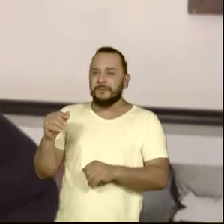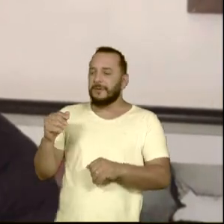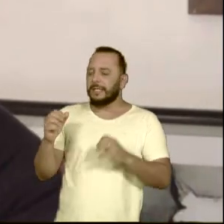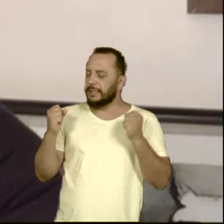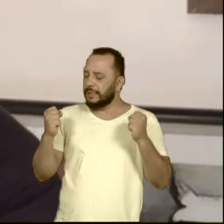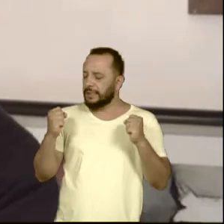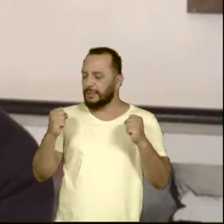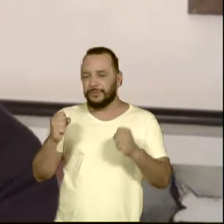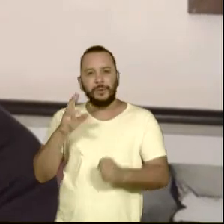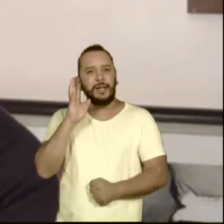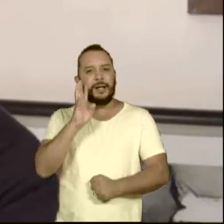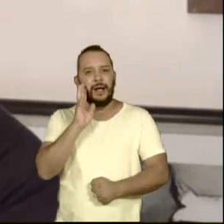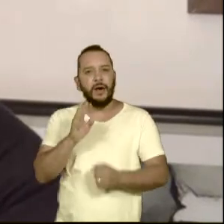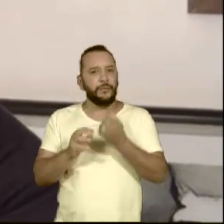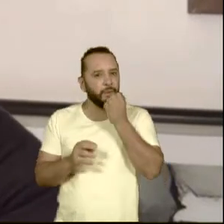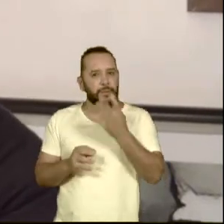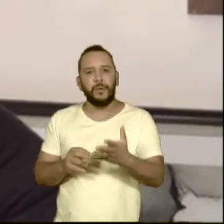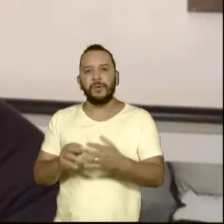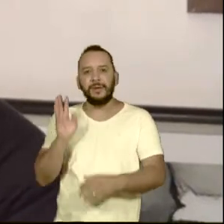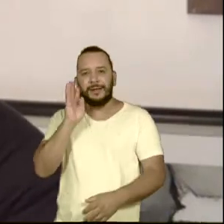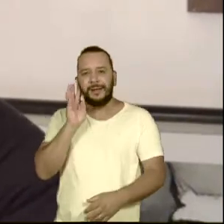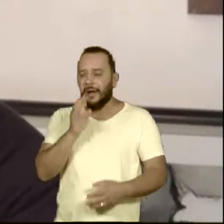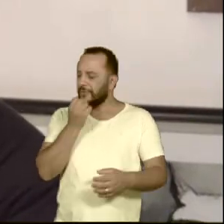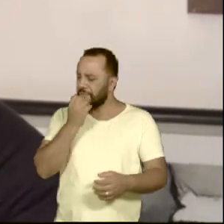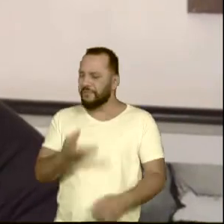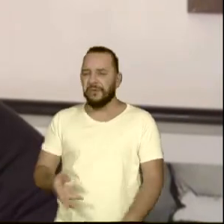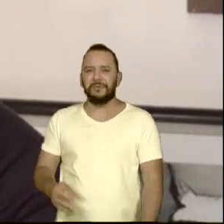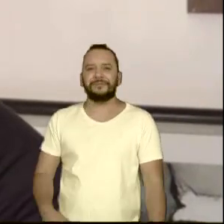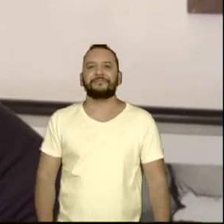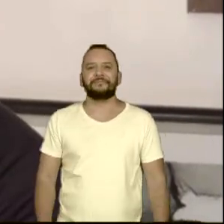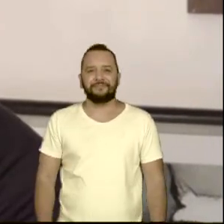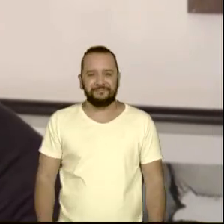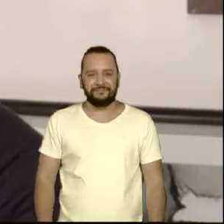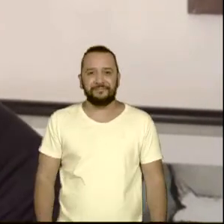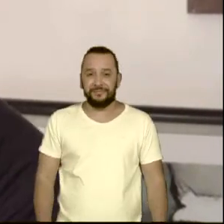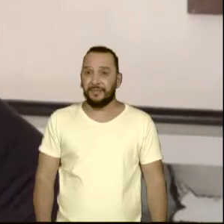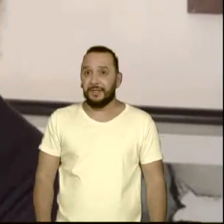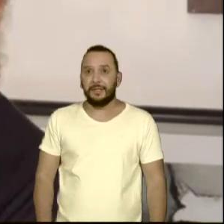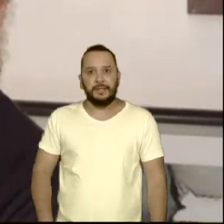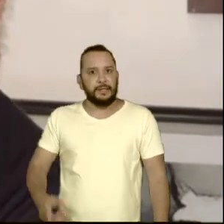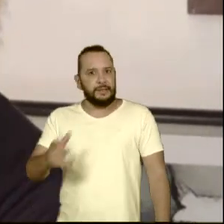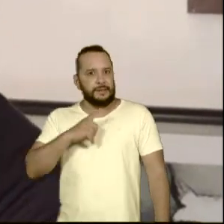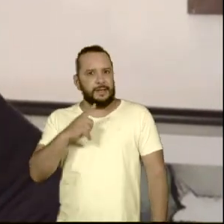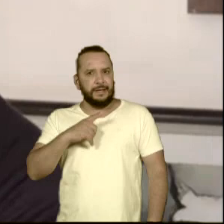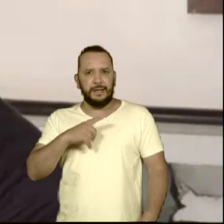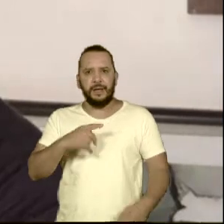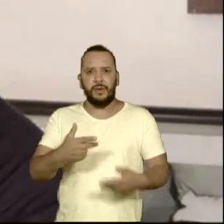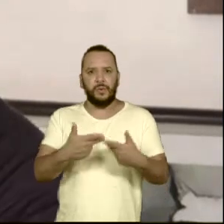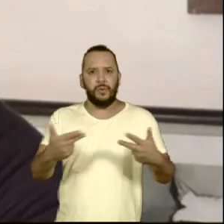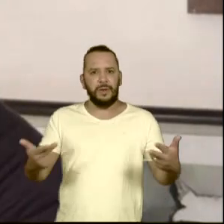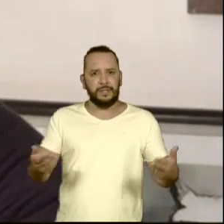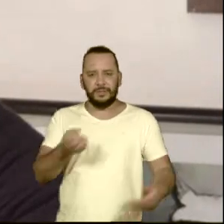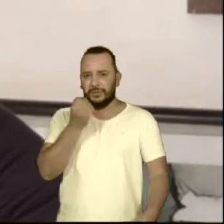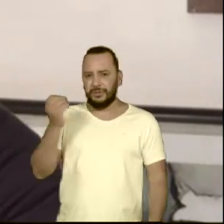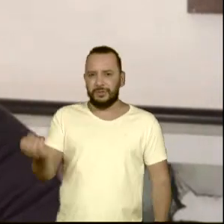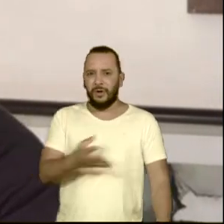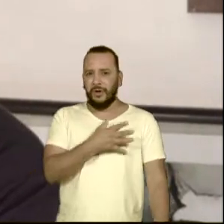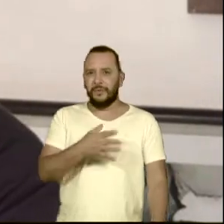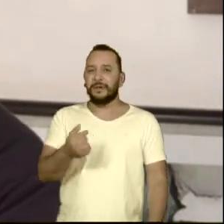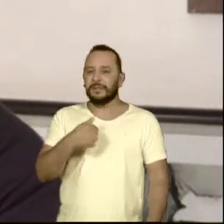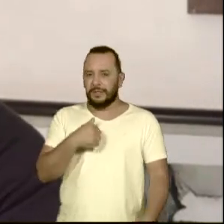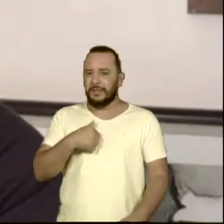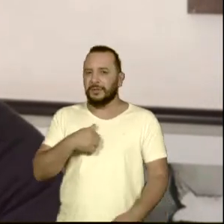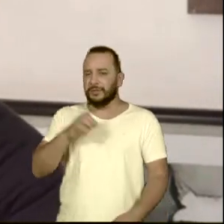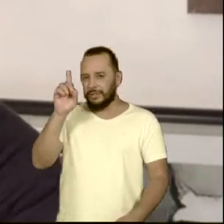ficou legal, ficou bom, ficou bom, ficou bom. Então, teria coisas novas para contar, hoje em dia estou dirigindo coisas para a Discovery